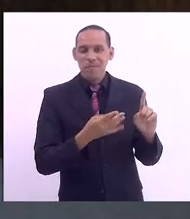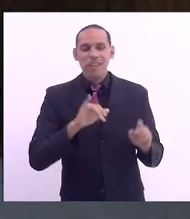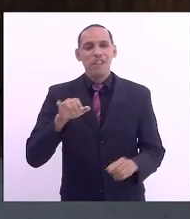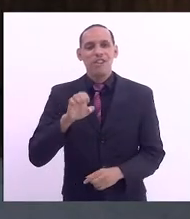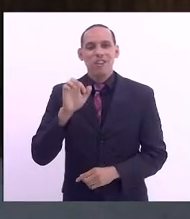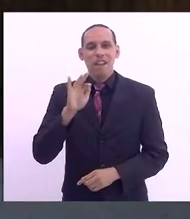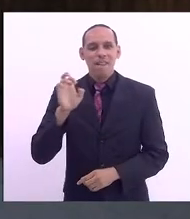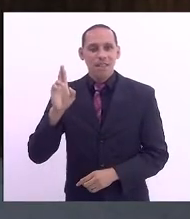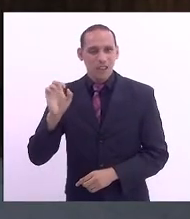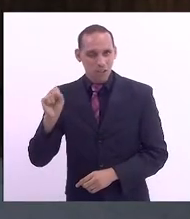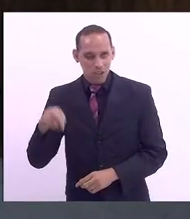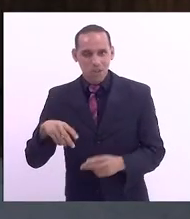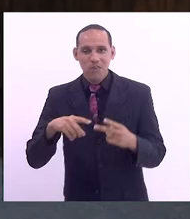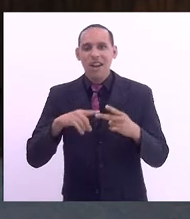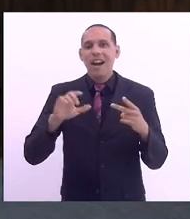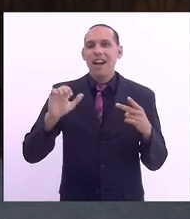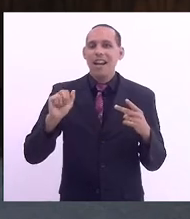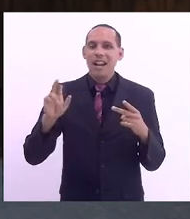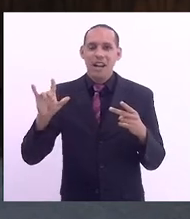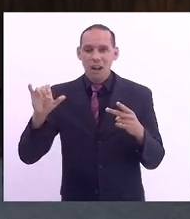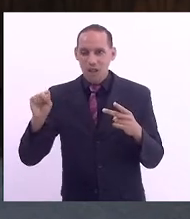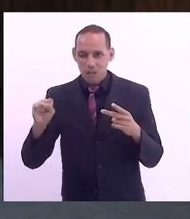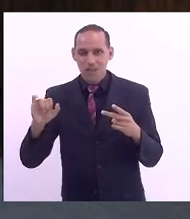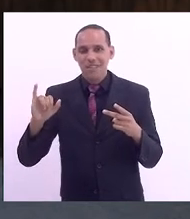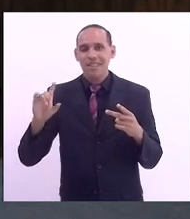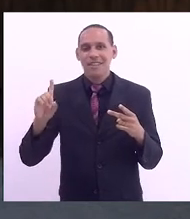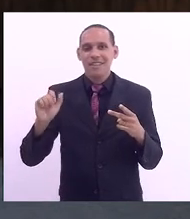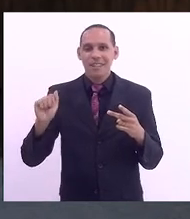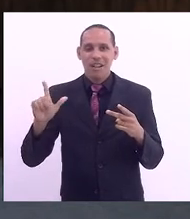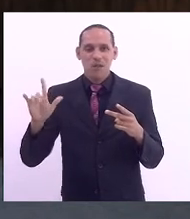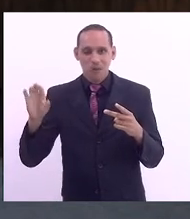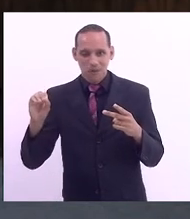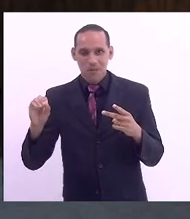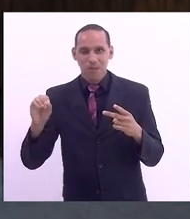Jefferson Pereira e Carlos Hidalgo. Vem para cá.